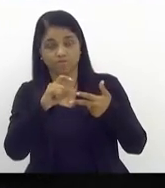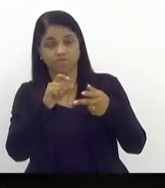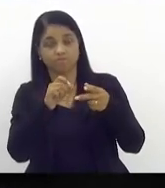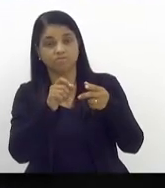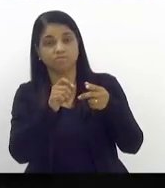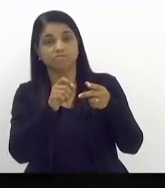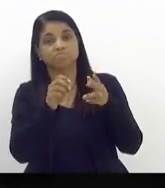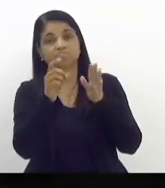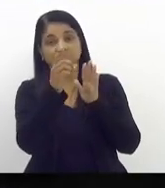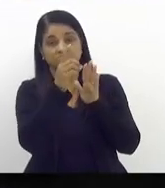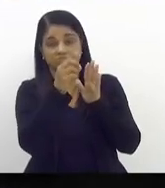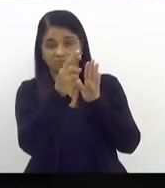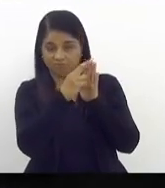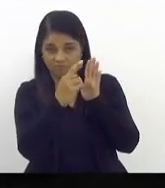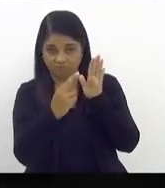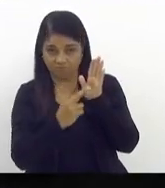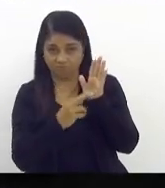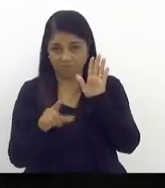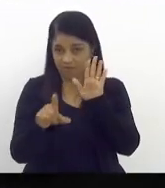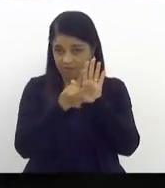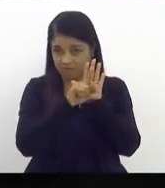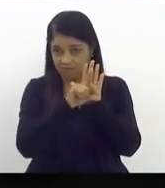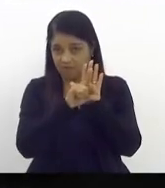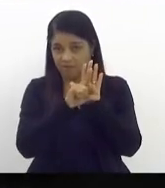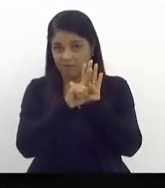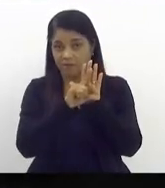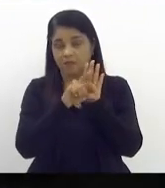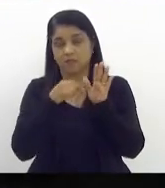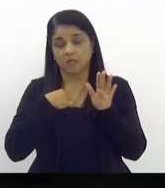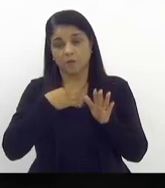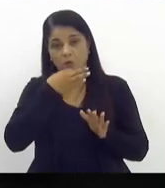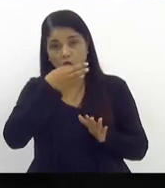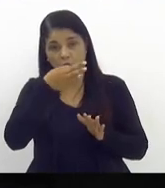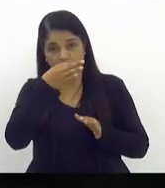lei, na minha opinião jurídica, ela é até dispensável.